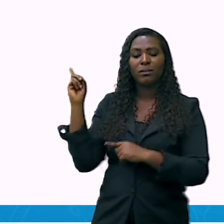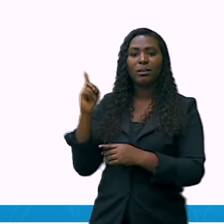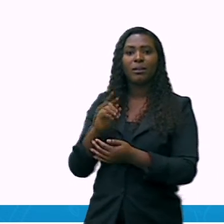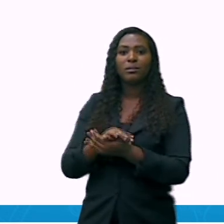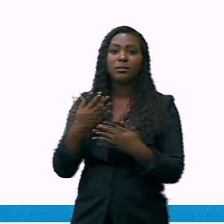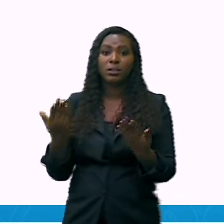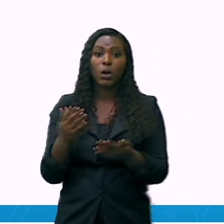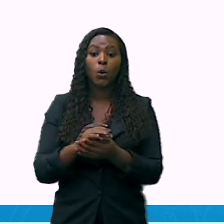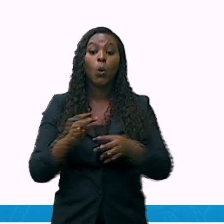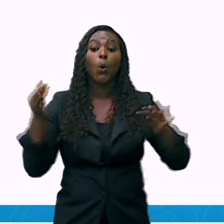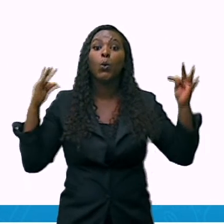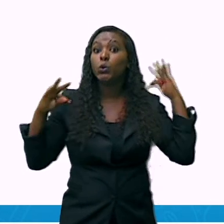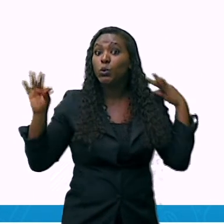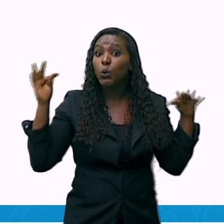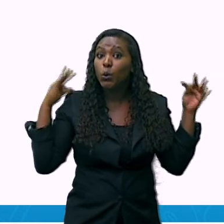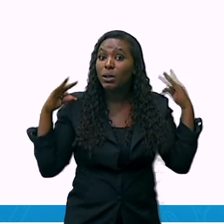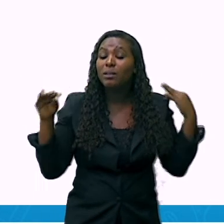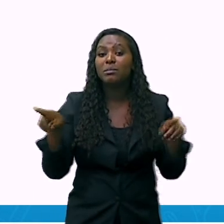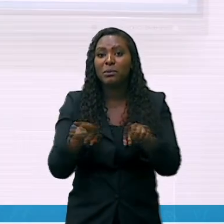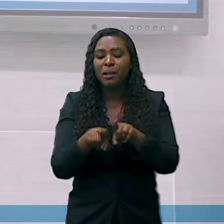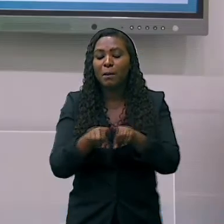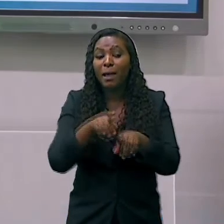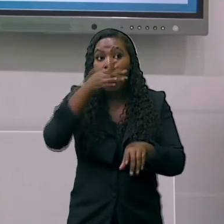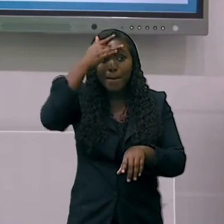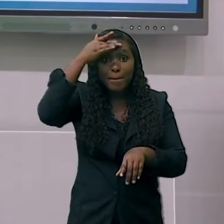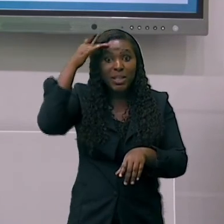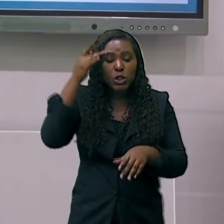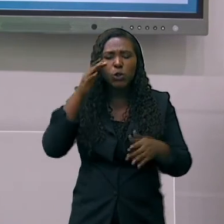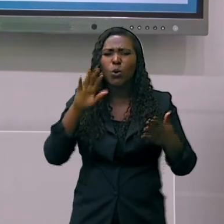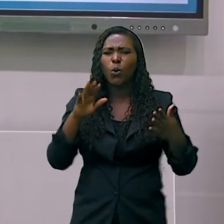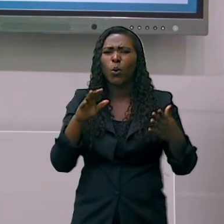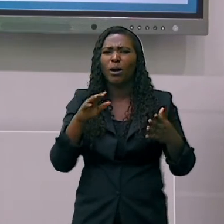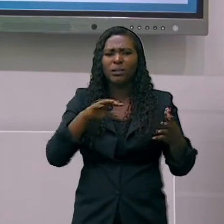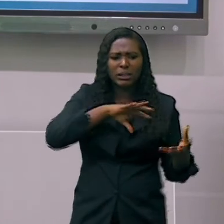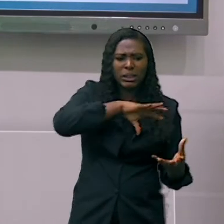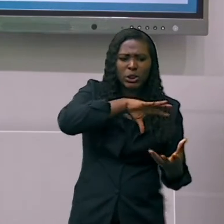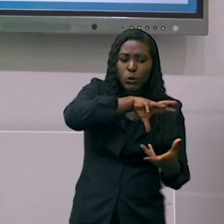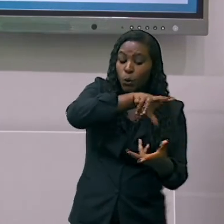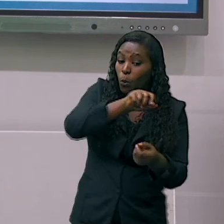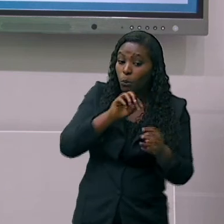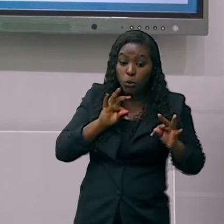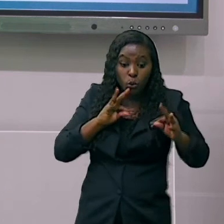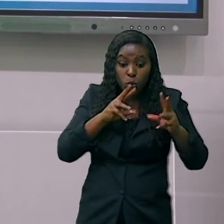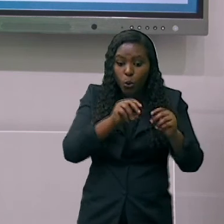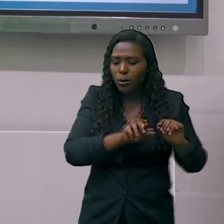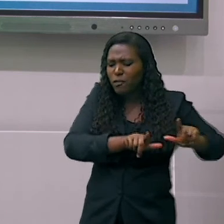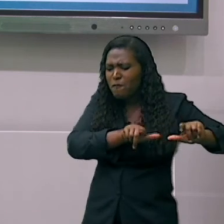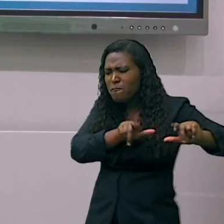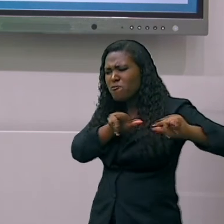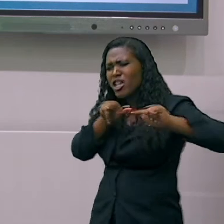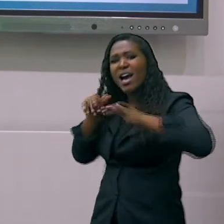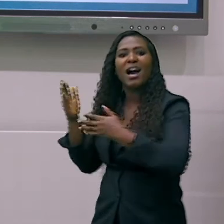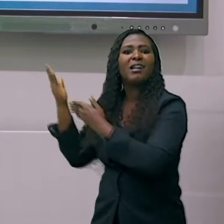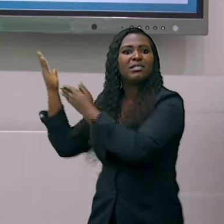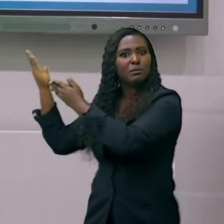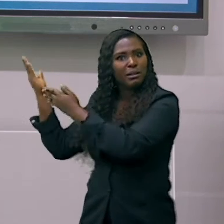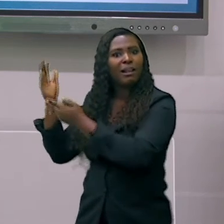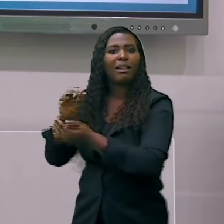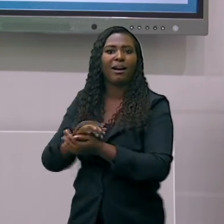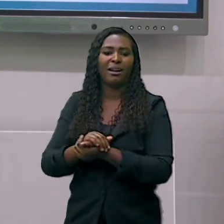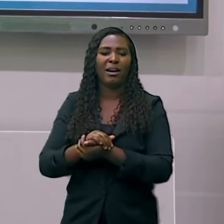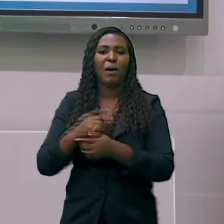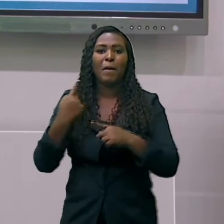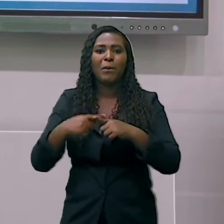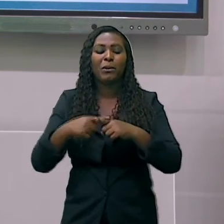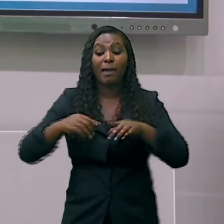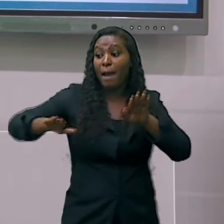de pessoas do mundo todo ao longo do ano, devido às belezas de suas praias, e também temos a